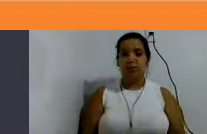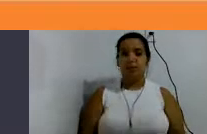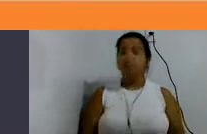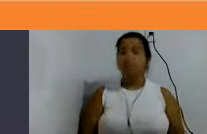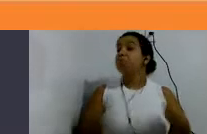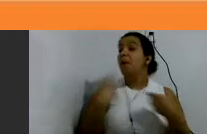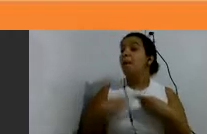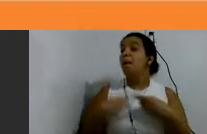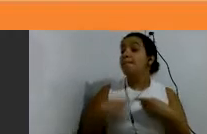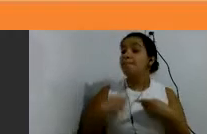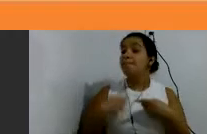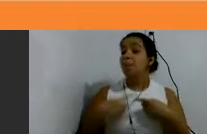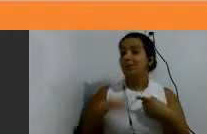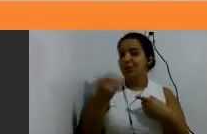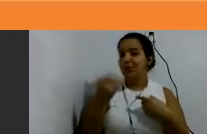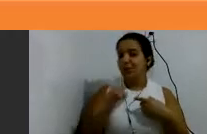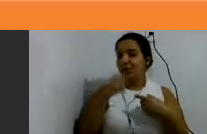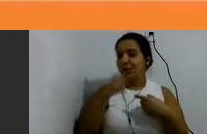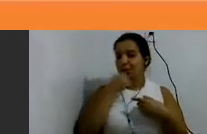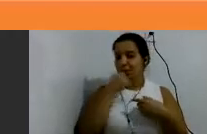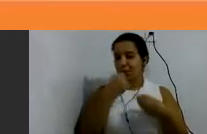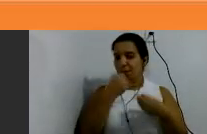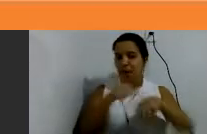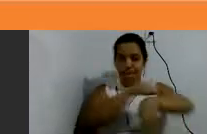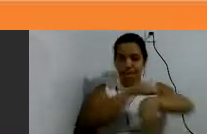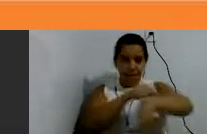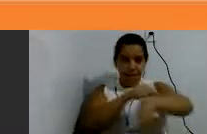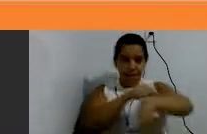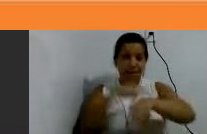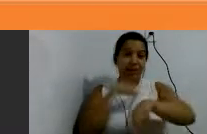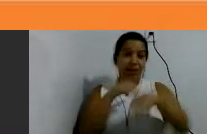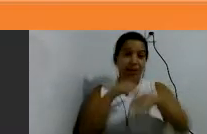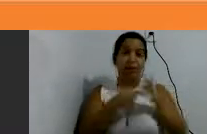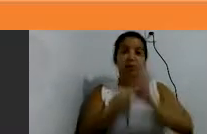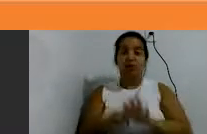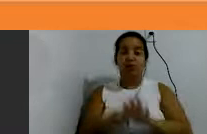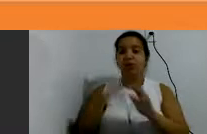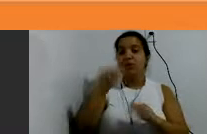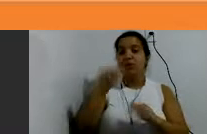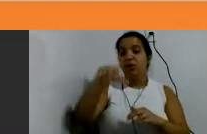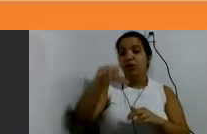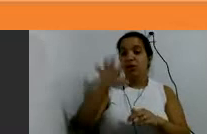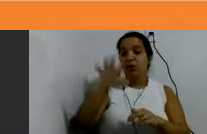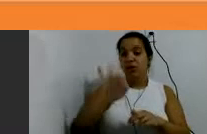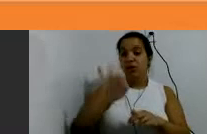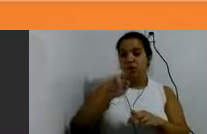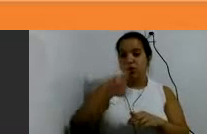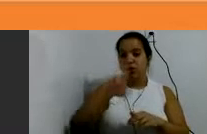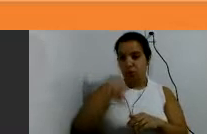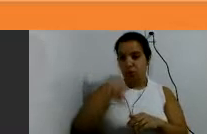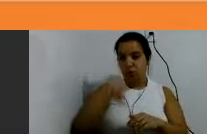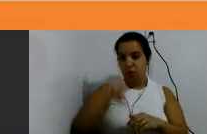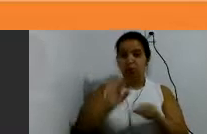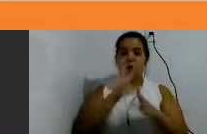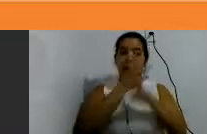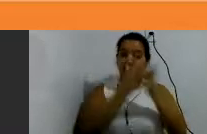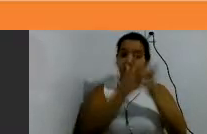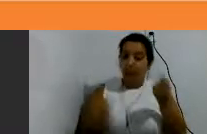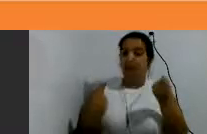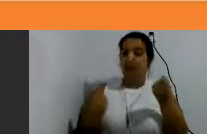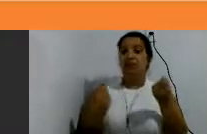momento em que a gente tem uma lesão de pele, a gente tem uma apresentação de antígeno. Então, a leishmania, ela é fagocitada